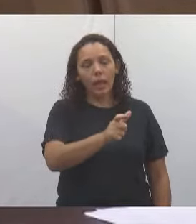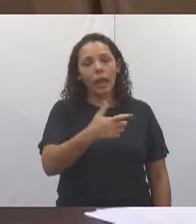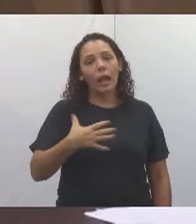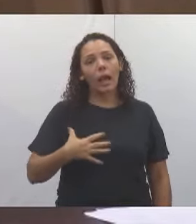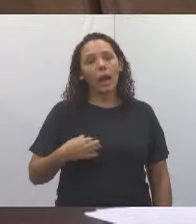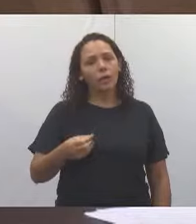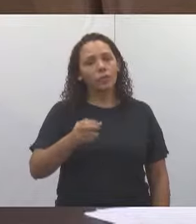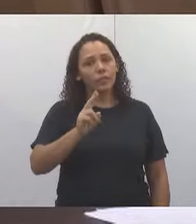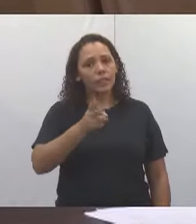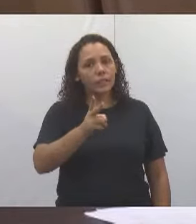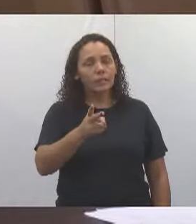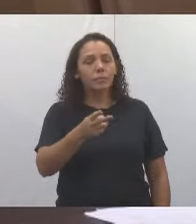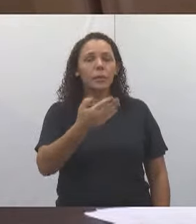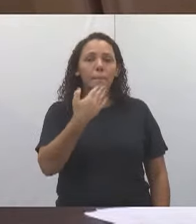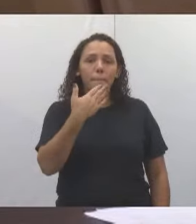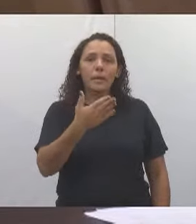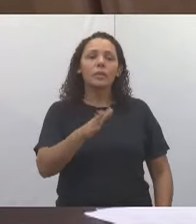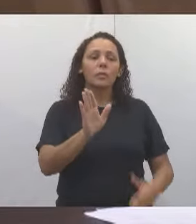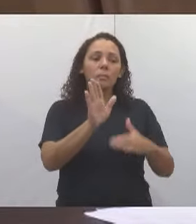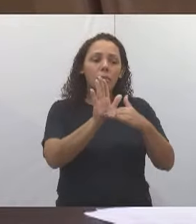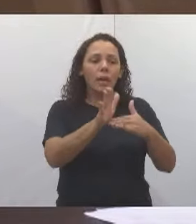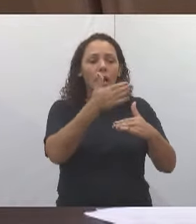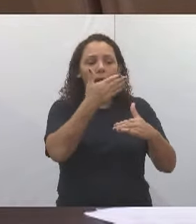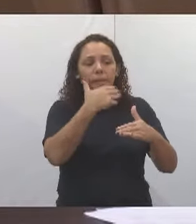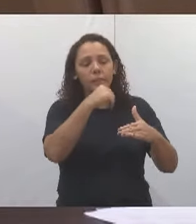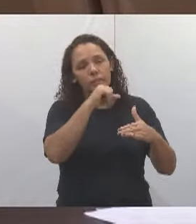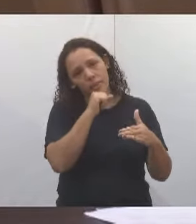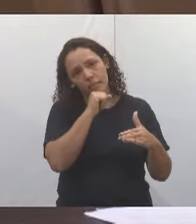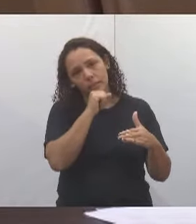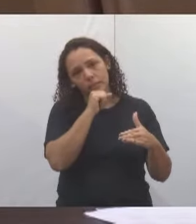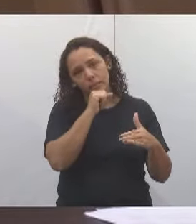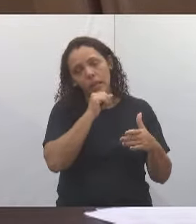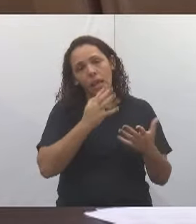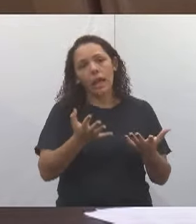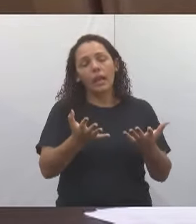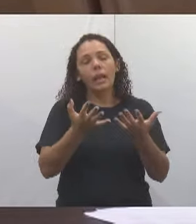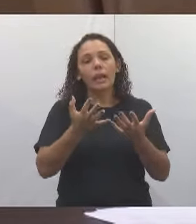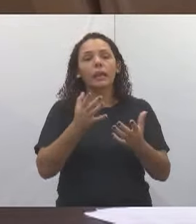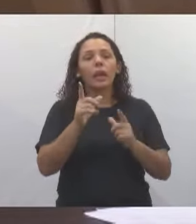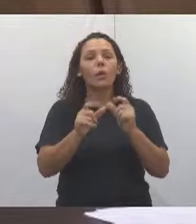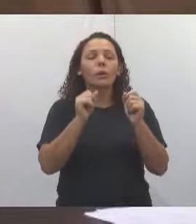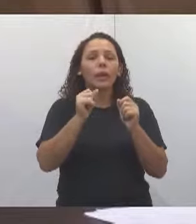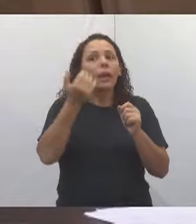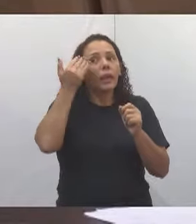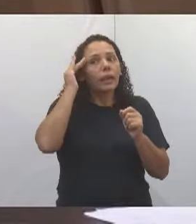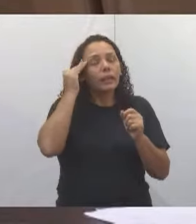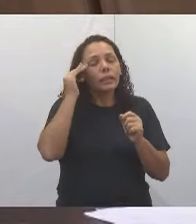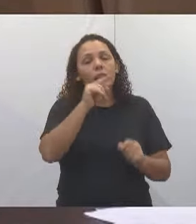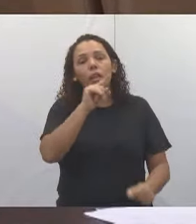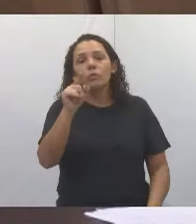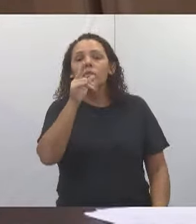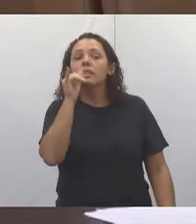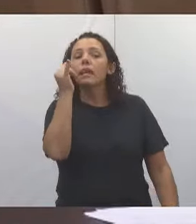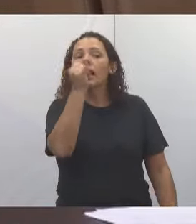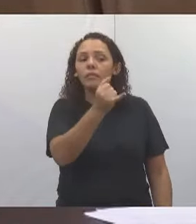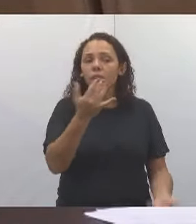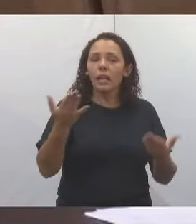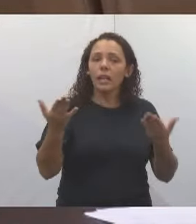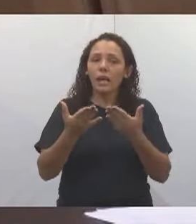situação do Manuel Benedito de Paulo, queria uma, lá na casa dela agora, ouvir de vocês o que pode ser